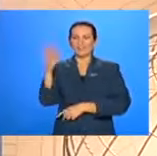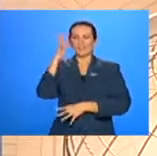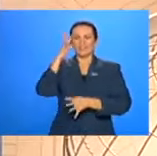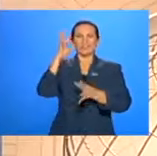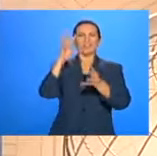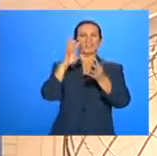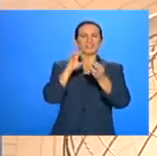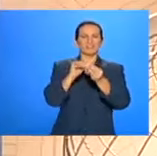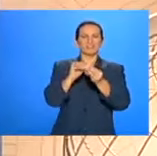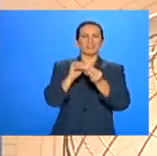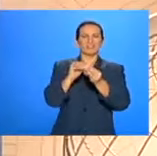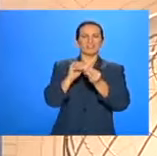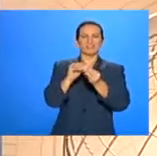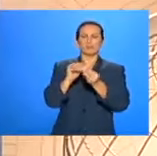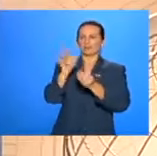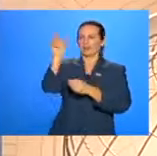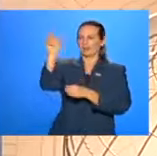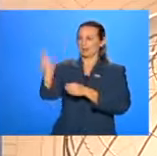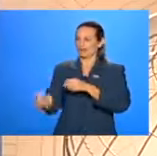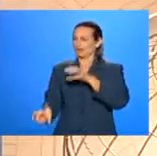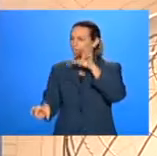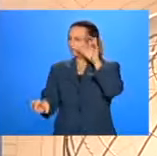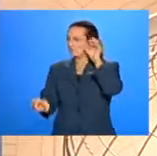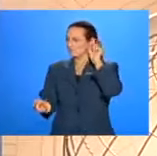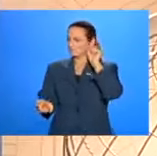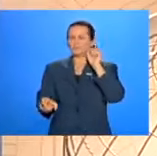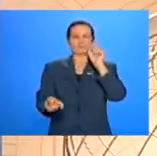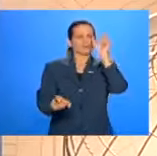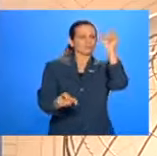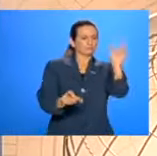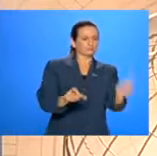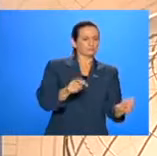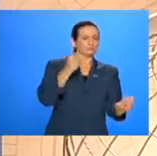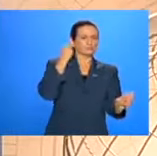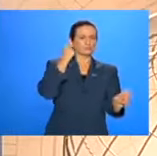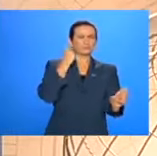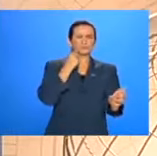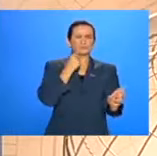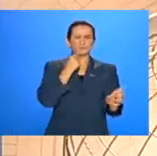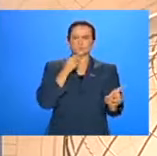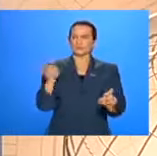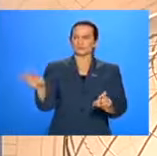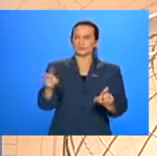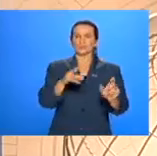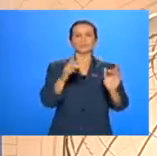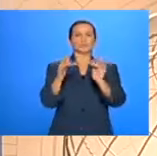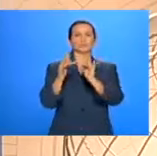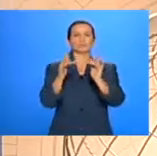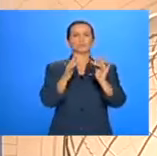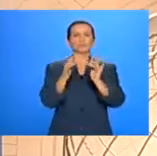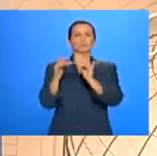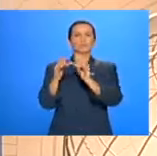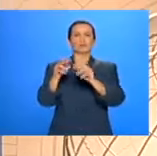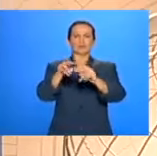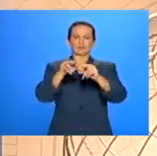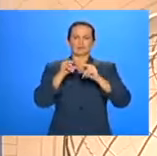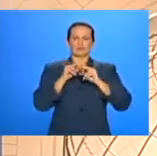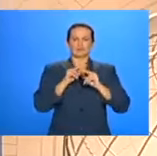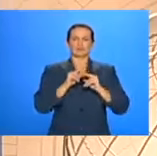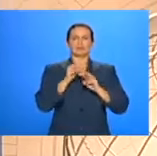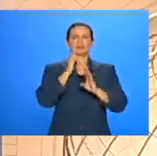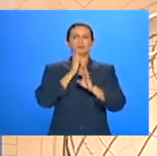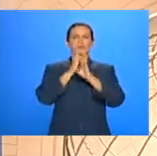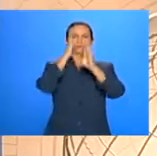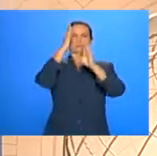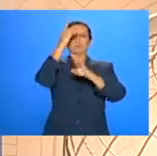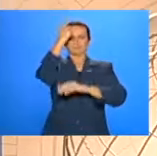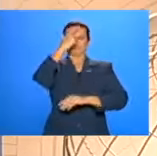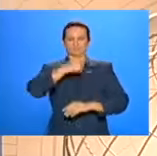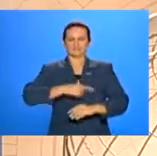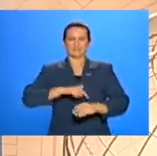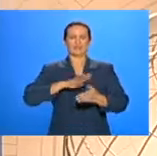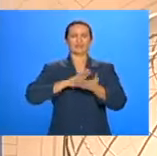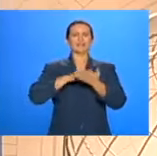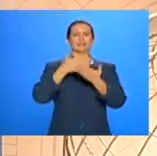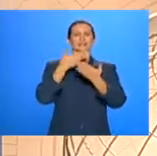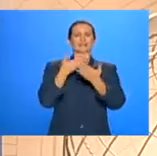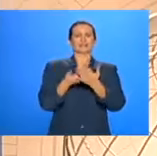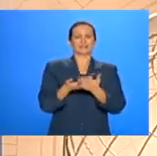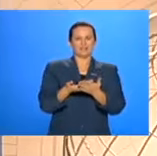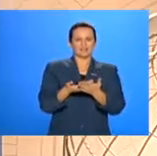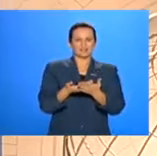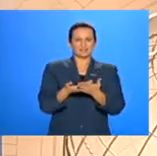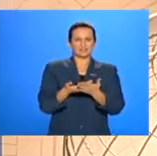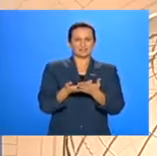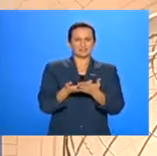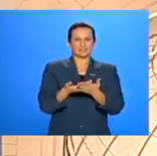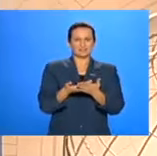nuances de suas respectivas línguas. O intérprete de Libras executa o mesmo processo na interpretação